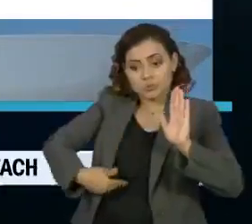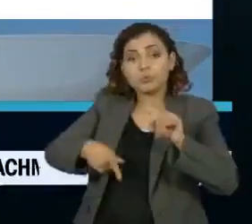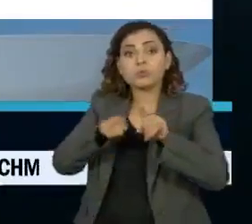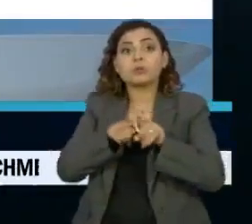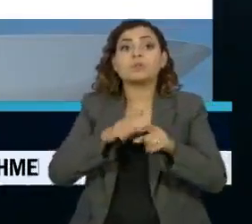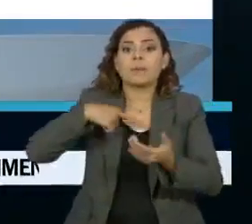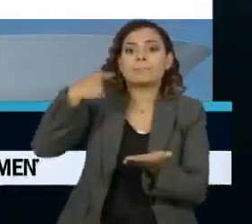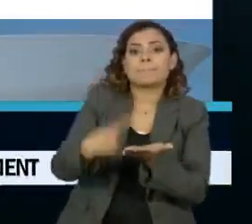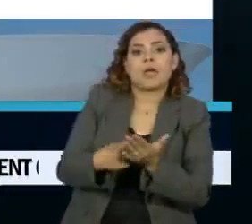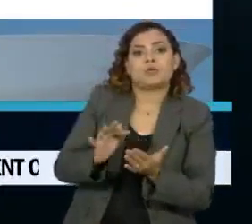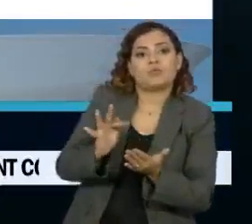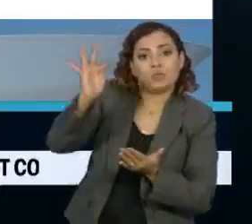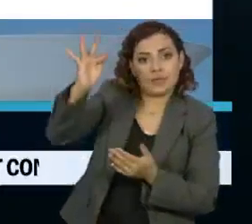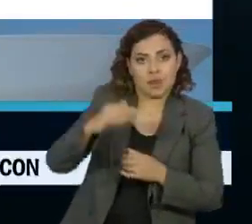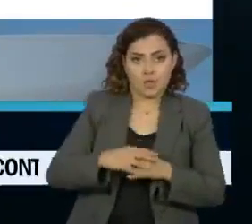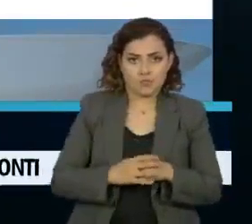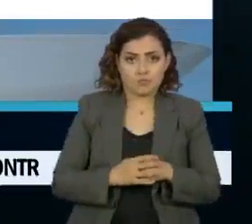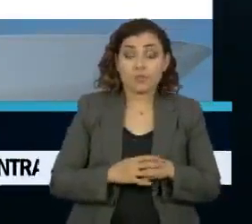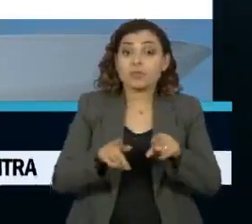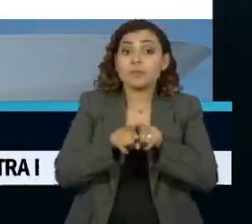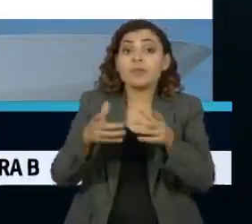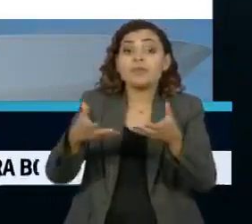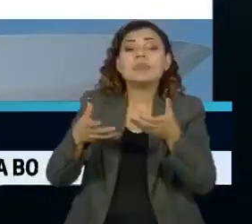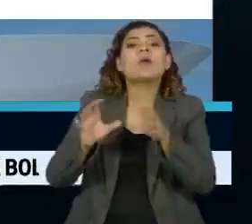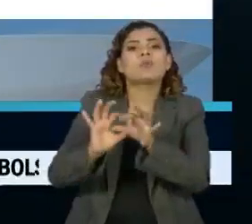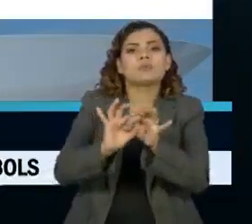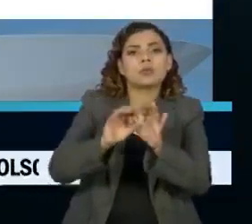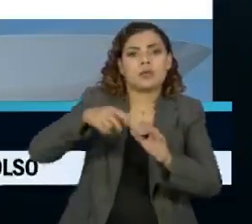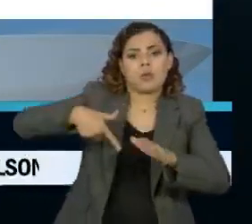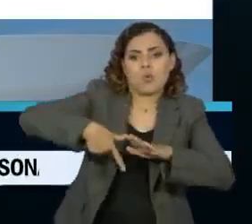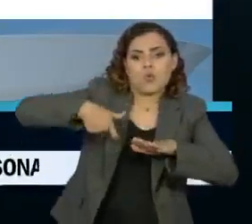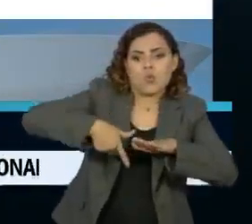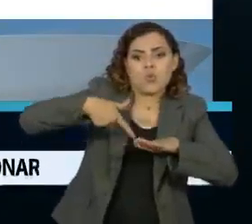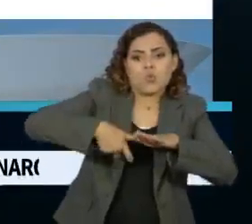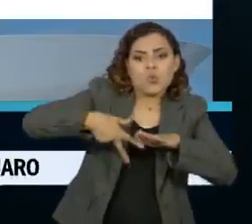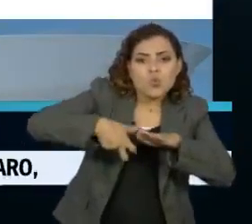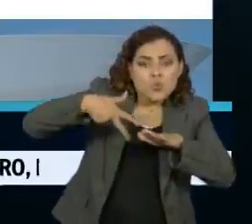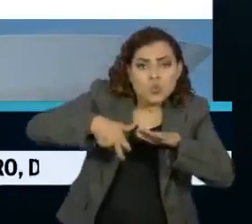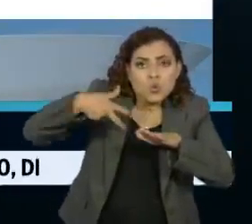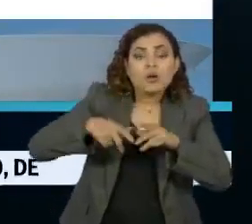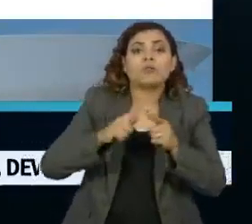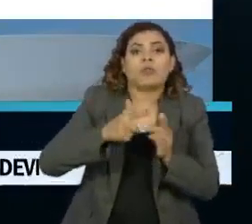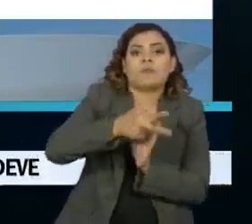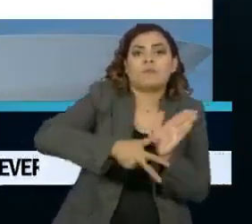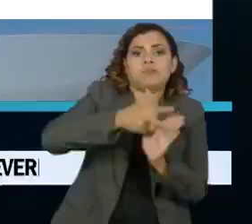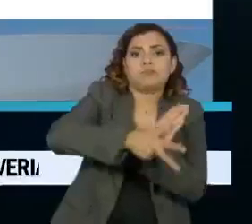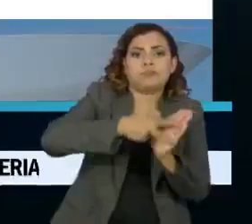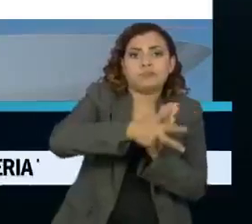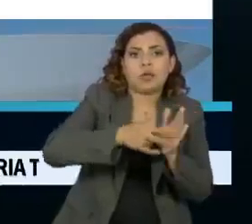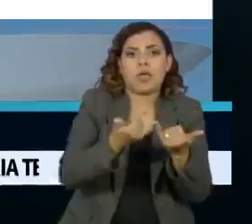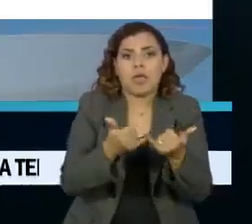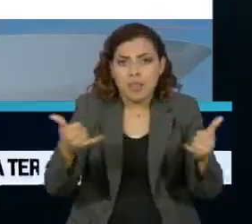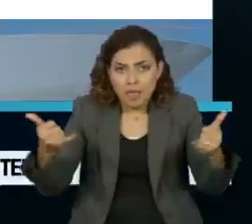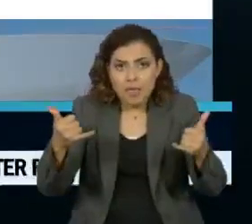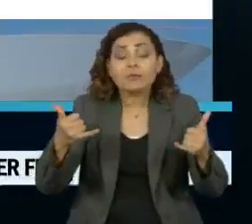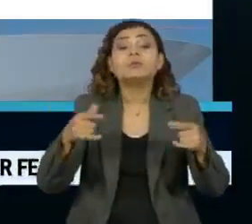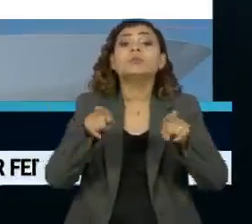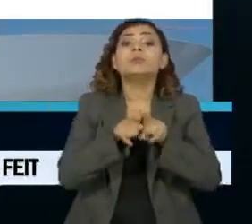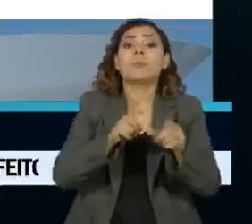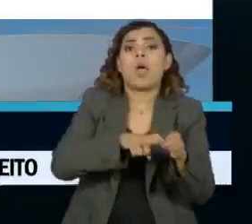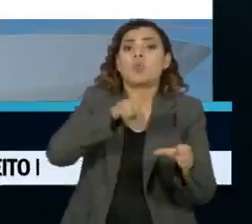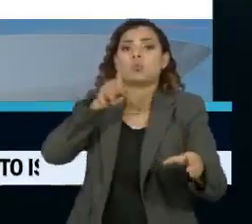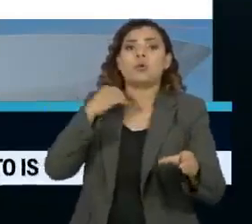pacto federativo a alteração do regime de partilha do pral o Marco legal das ferrovias e do setor elétrico e a